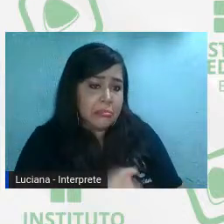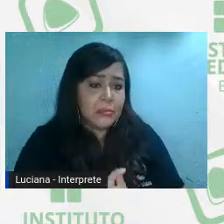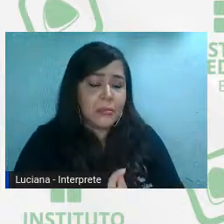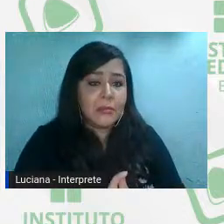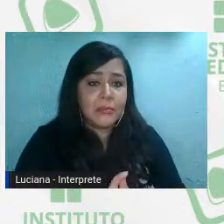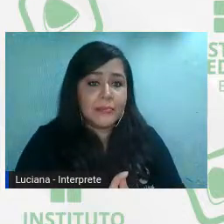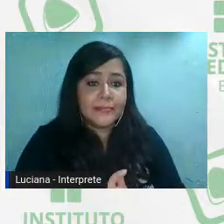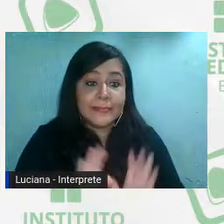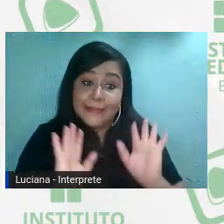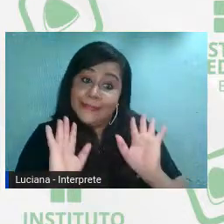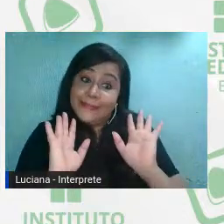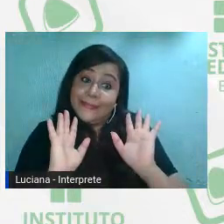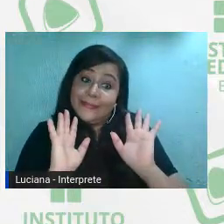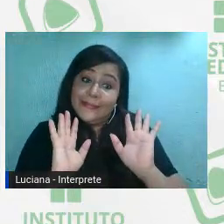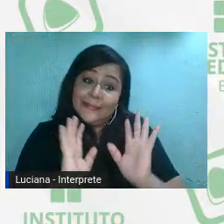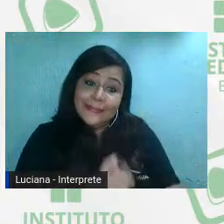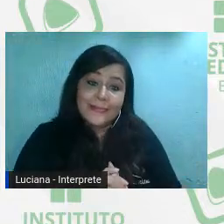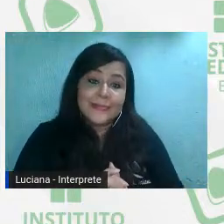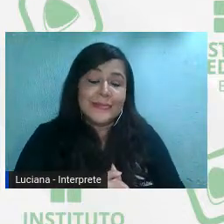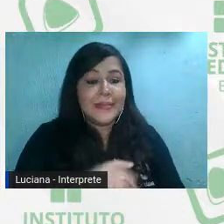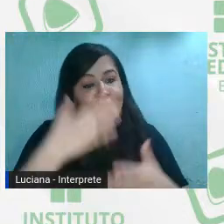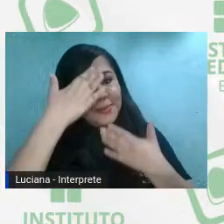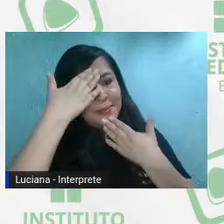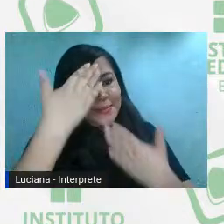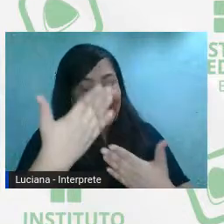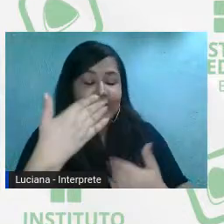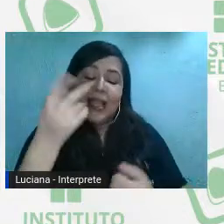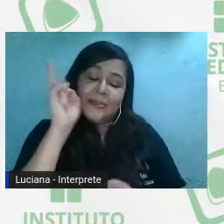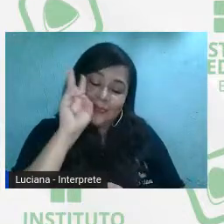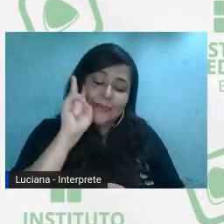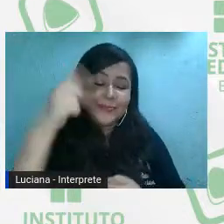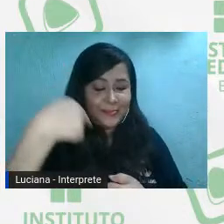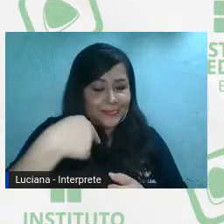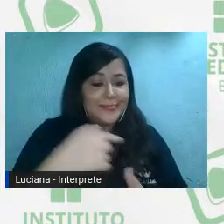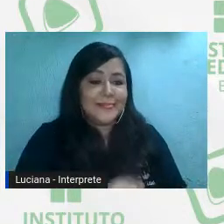Ops. Obrigado aí por me lembrar.